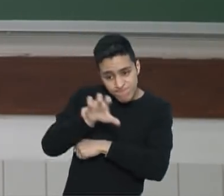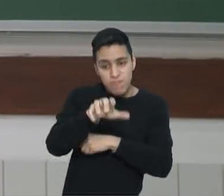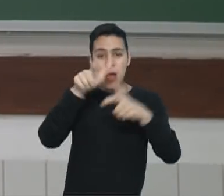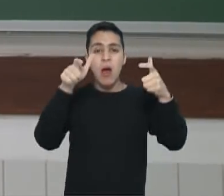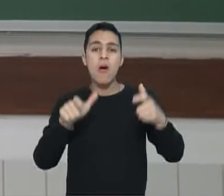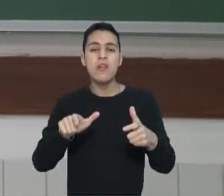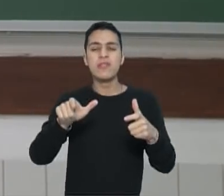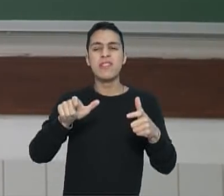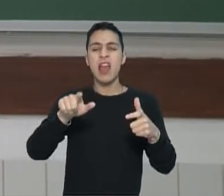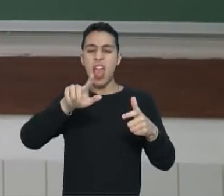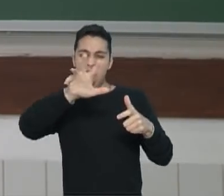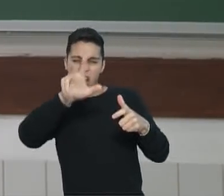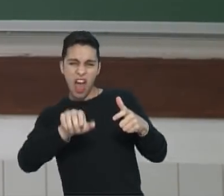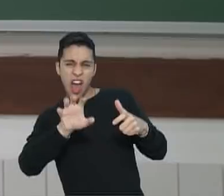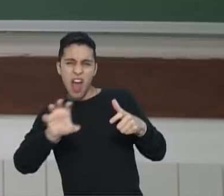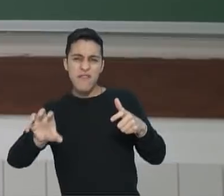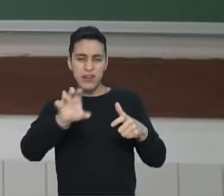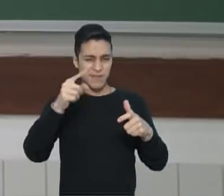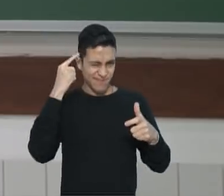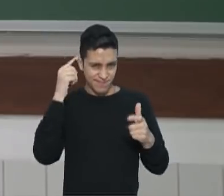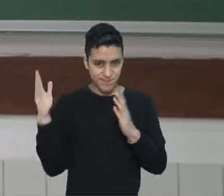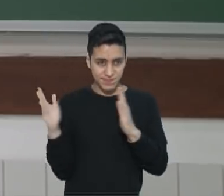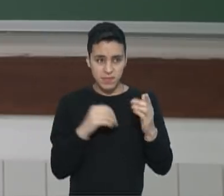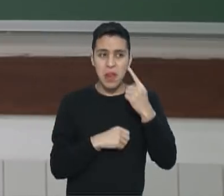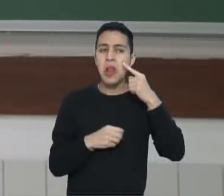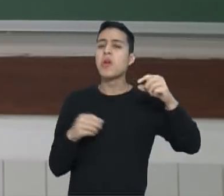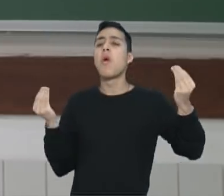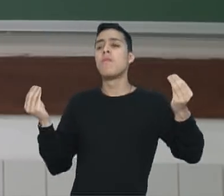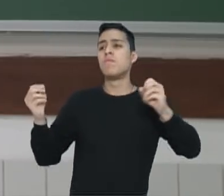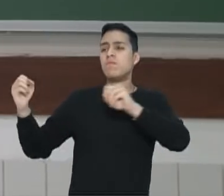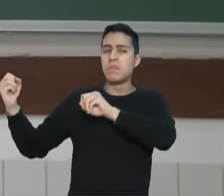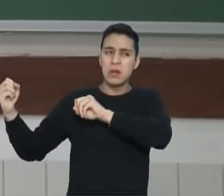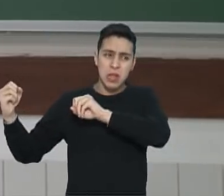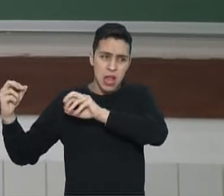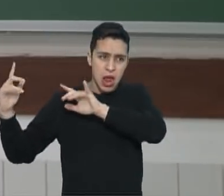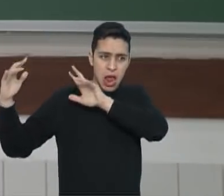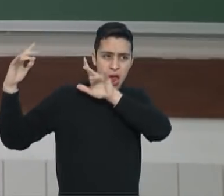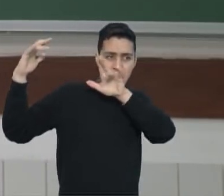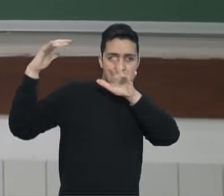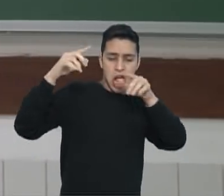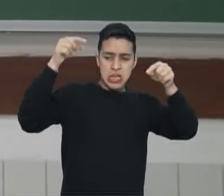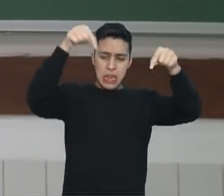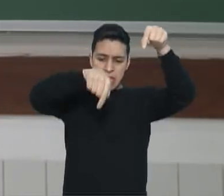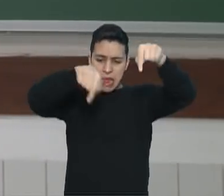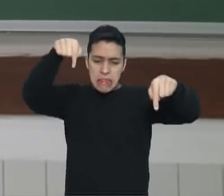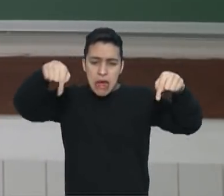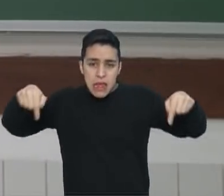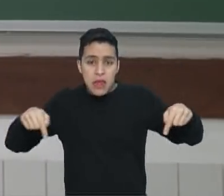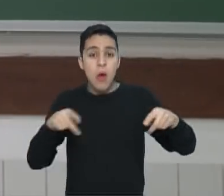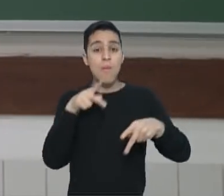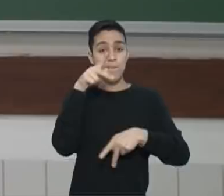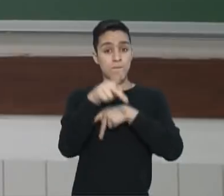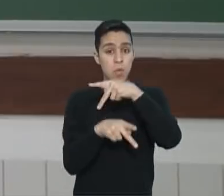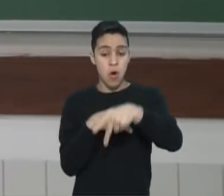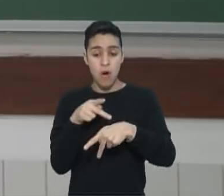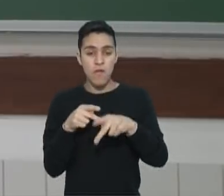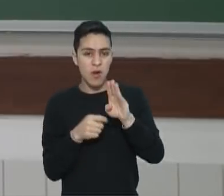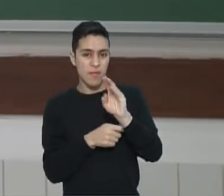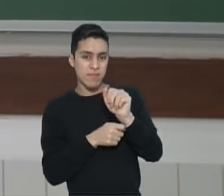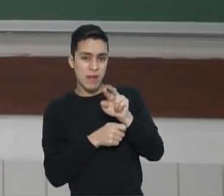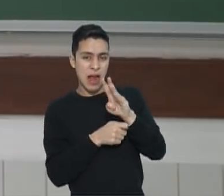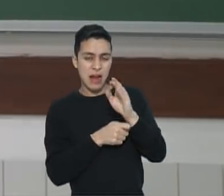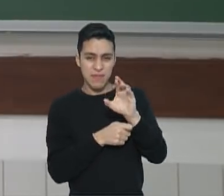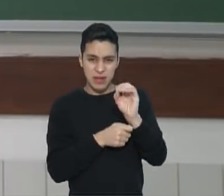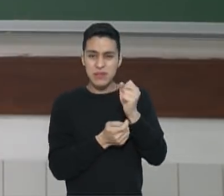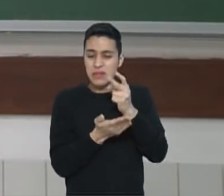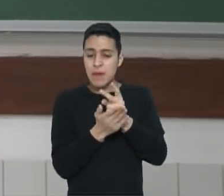África. Aqui as migrações dos povos bárbaros entre os séculos II e V, então os povos bárbaros eles estavam em constante